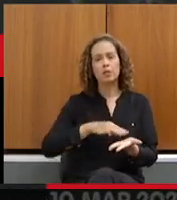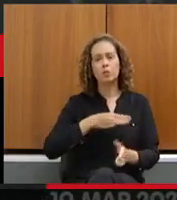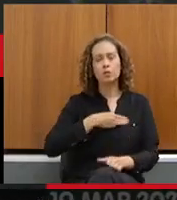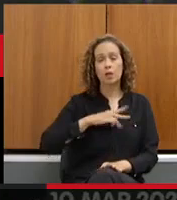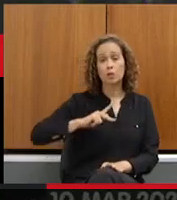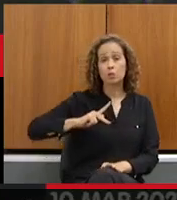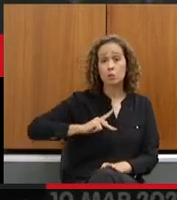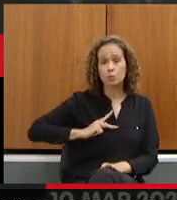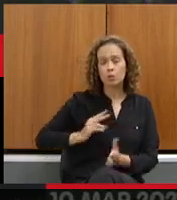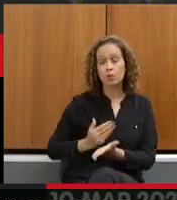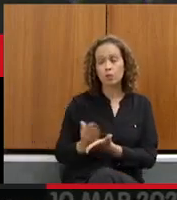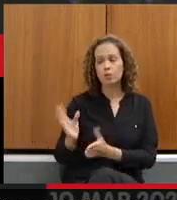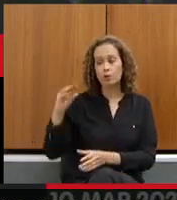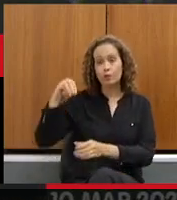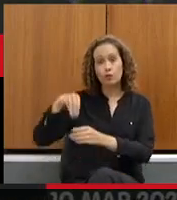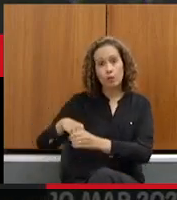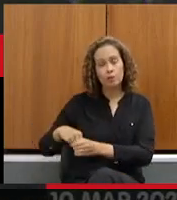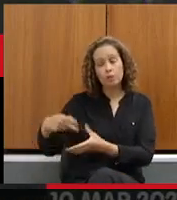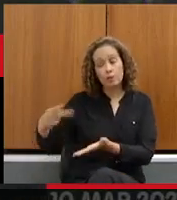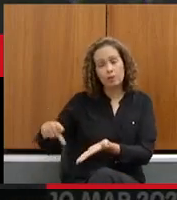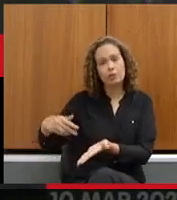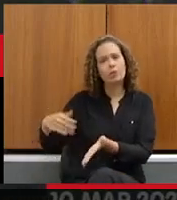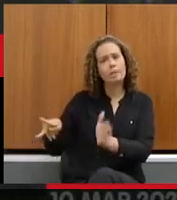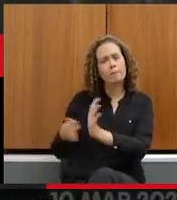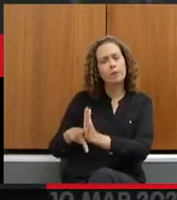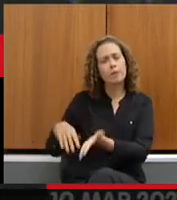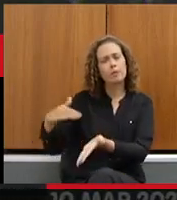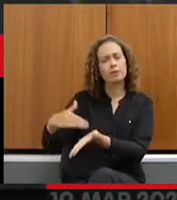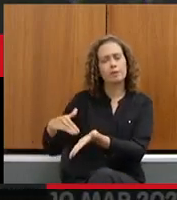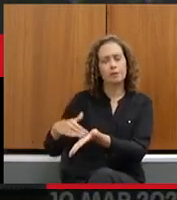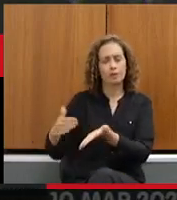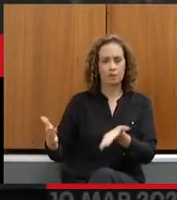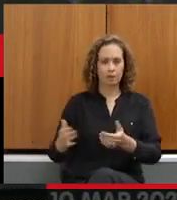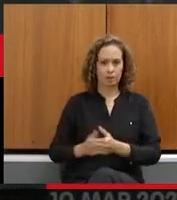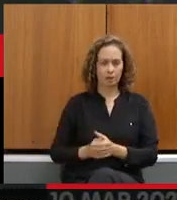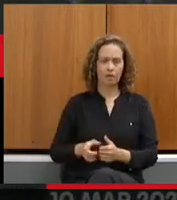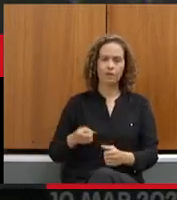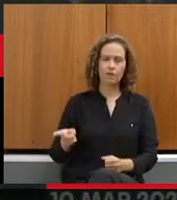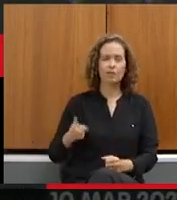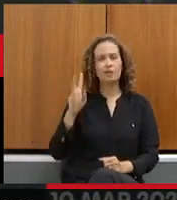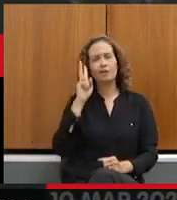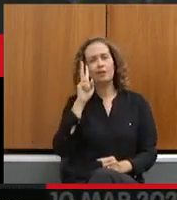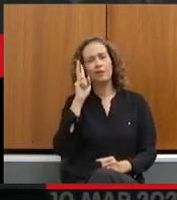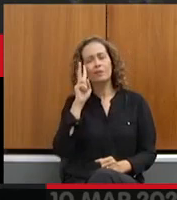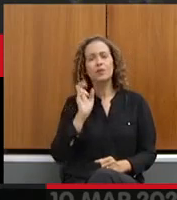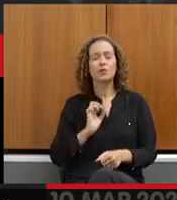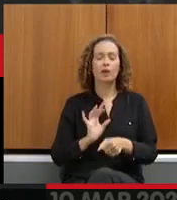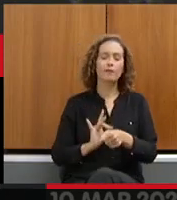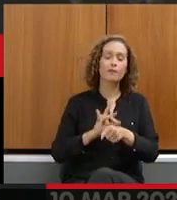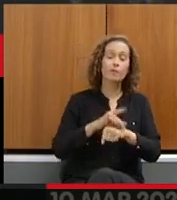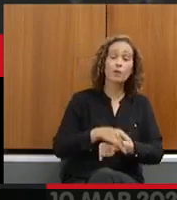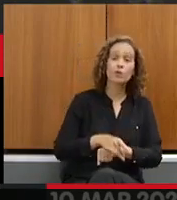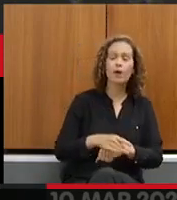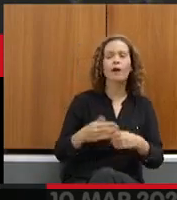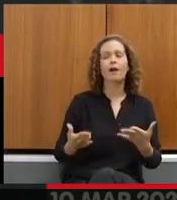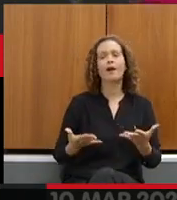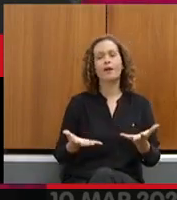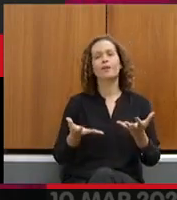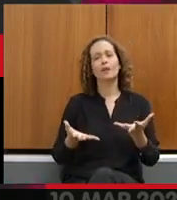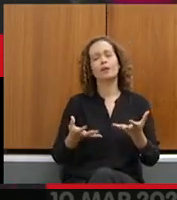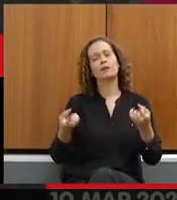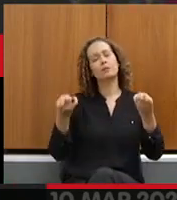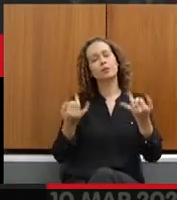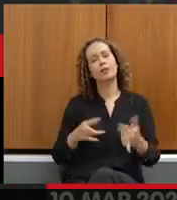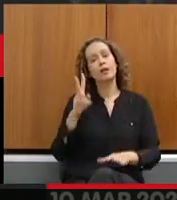da secretaria do Senhor Vieram lá de dentro e o senhor dizia que da história da Formiguinha eu vou contar para o senhor a história do navio